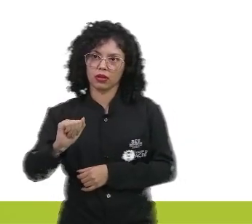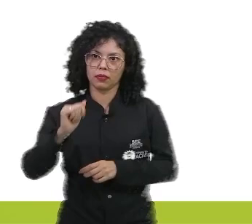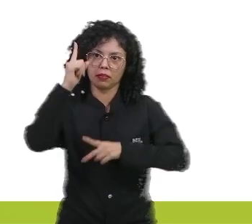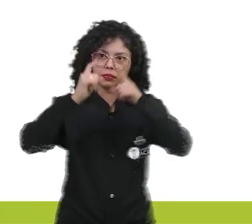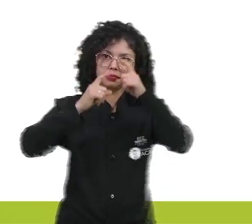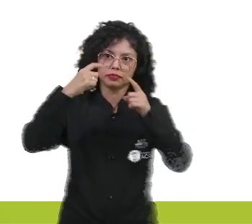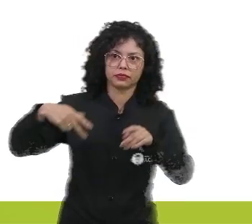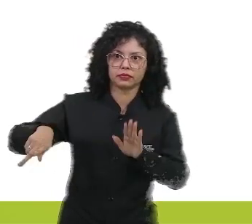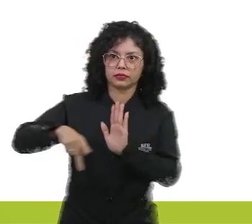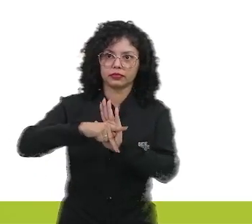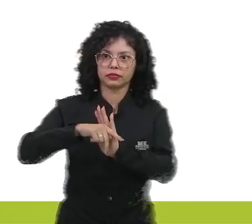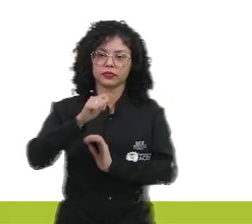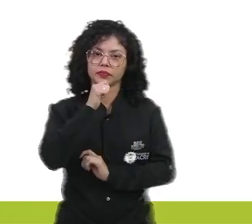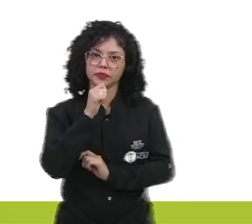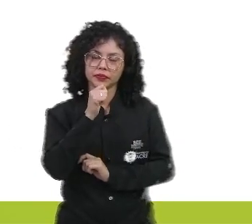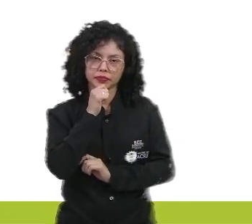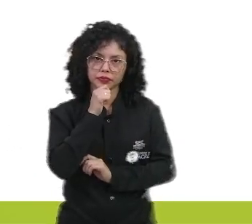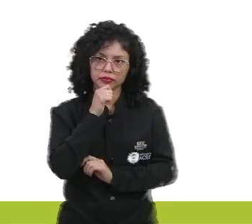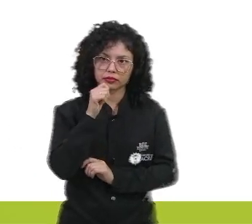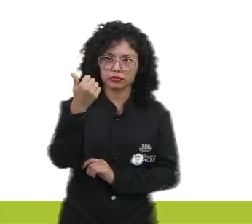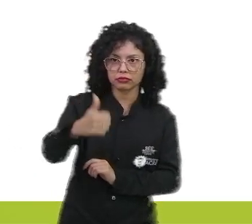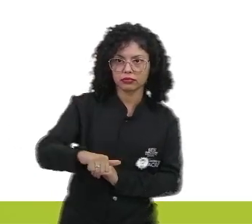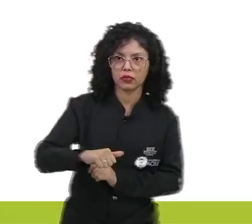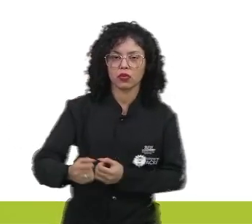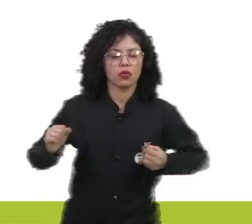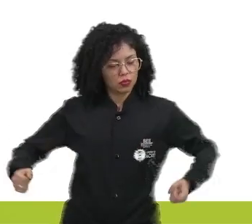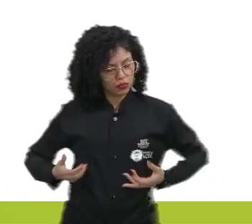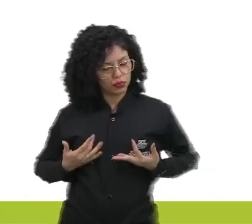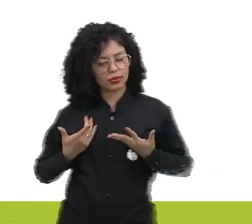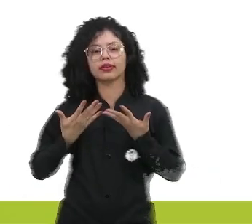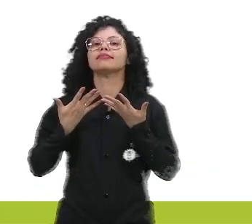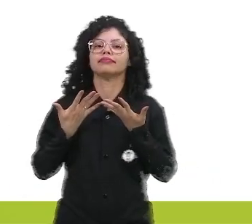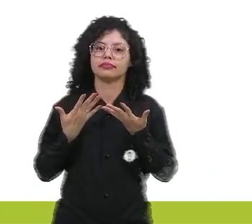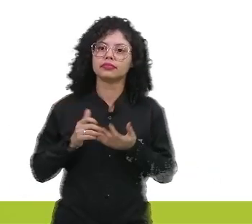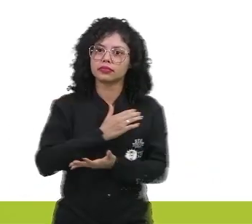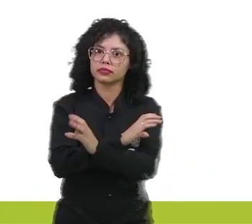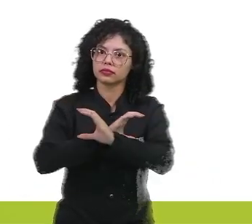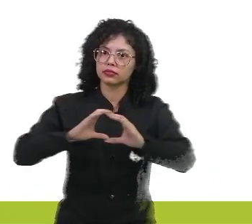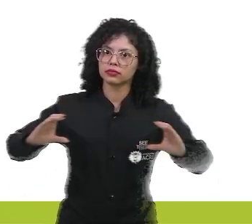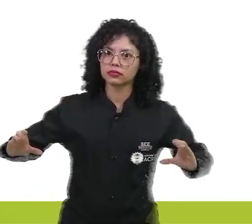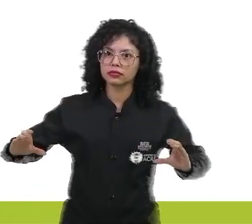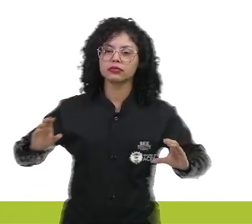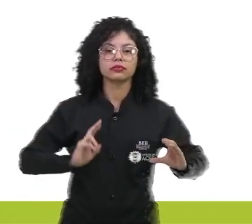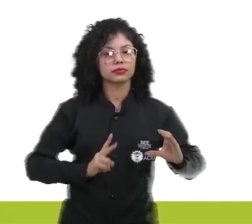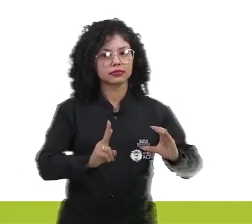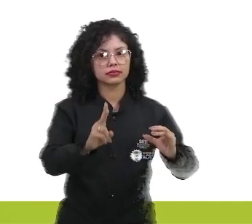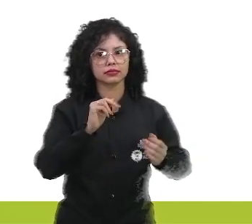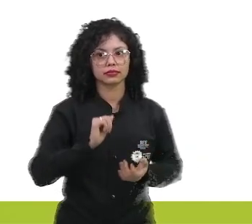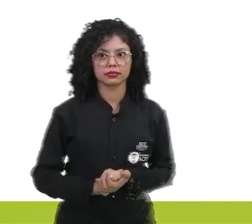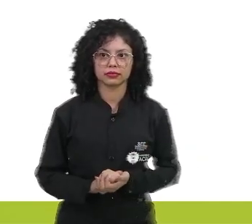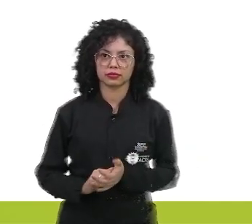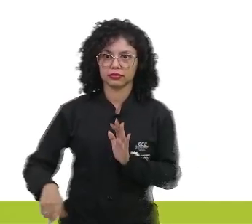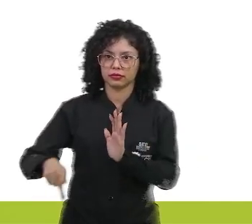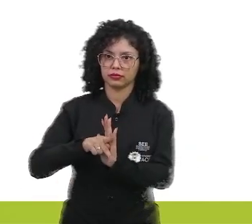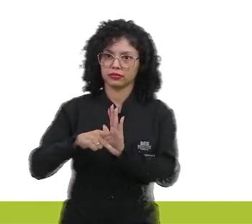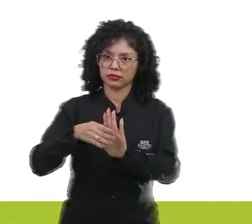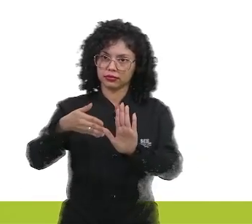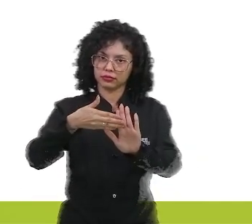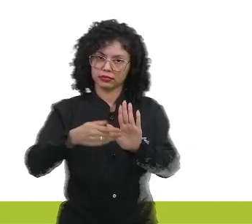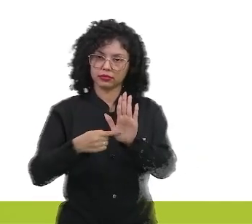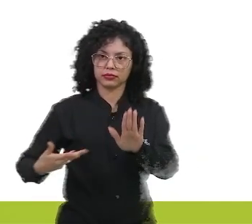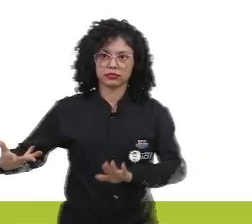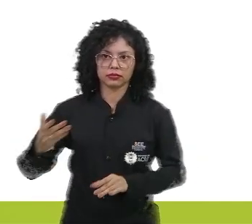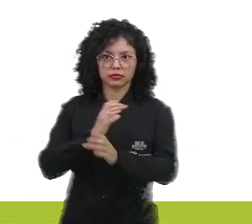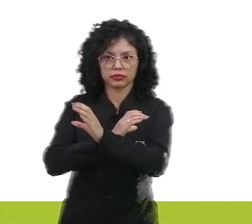autêntica, pode elevar a moral da equipe e motivar os colegas. Confiança recíproca, que é a autenticidade de promover uma